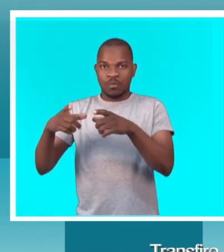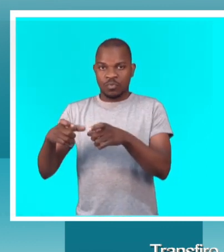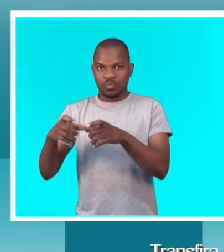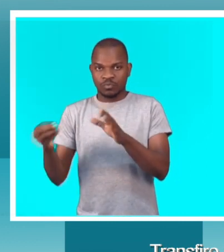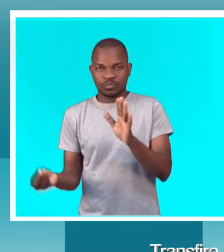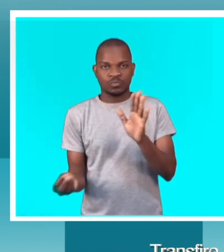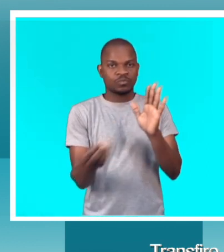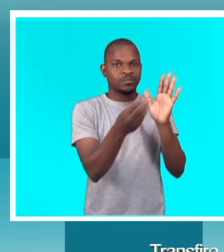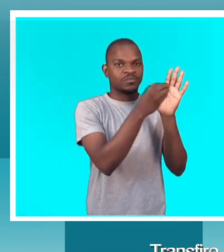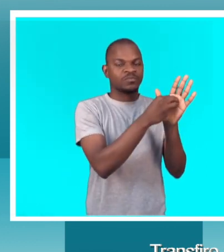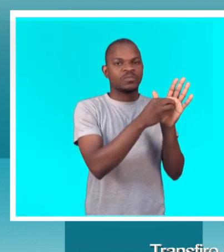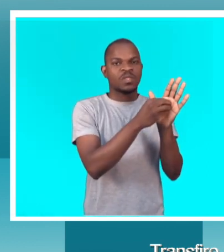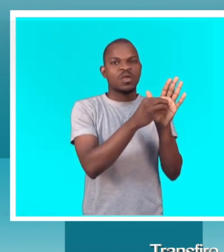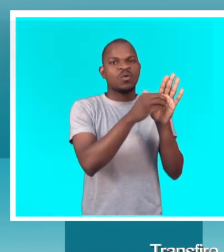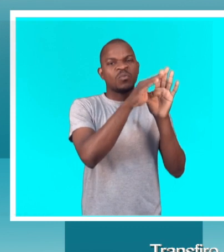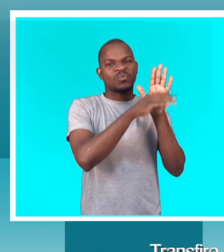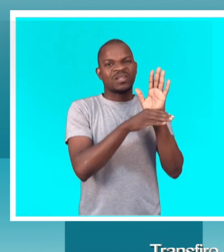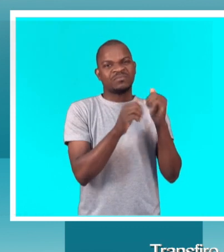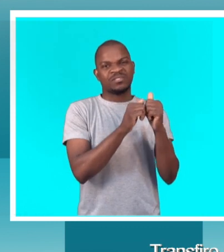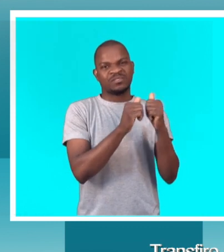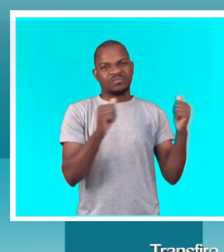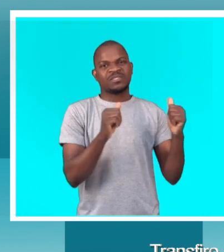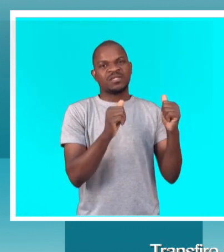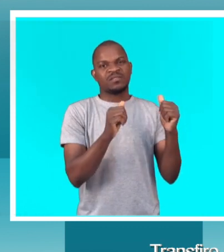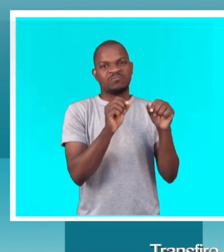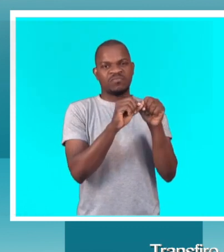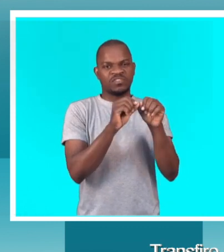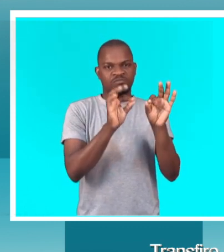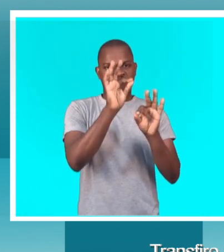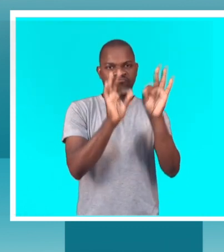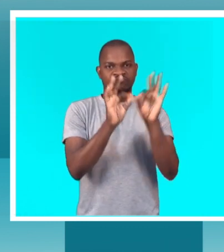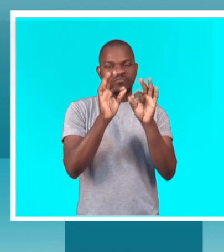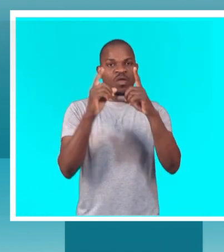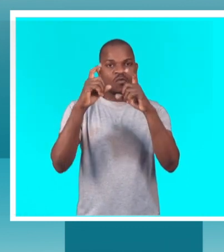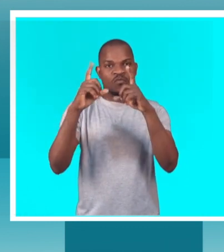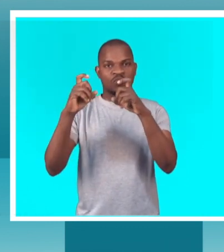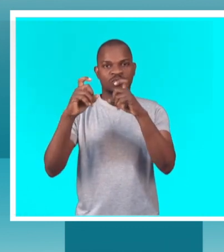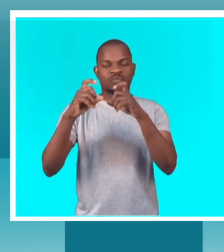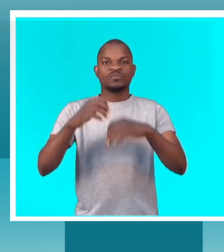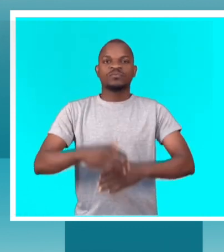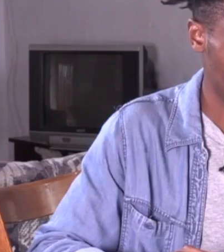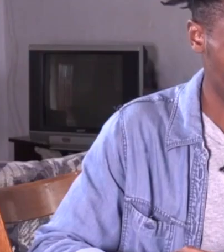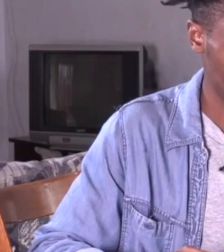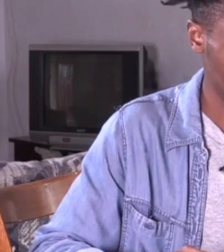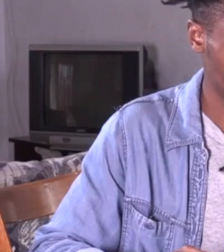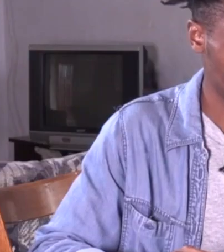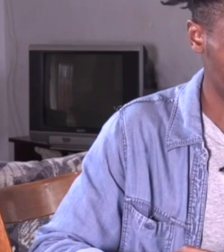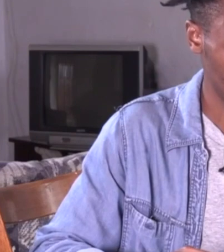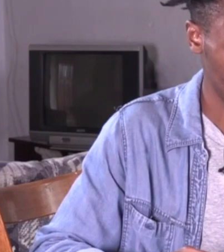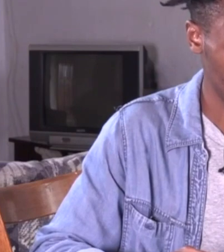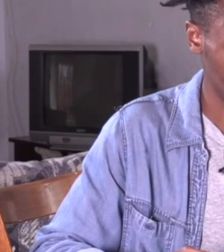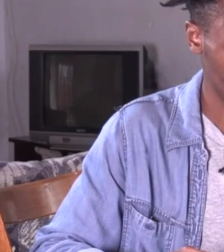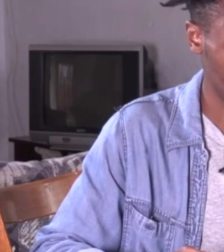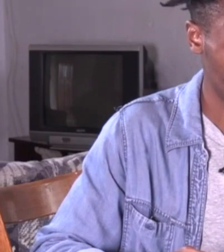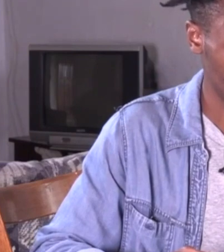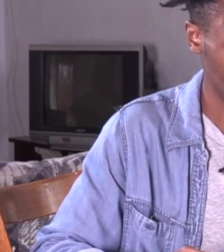que eu tirei para o Photoshop, que é o software que eu uso para vender. Já viste o swag desse nigga? É muito out of